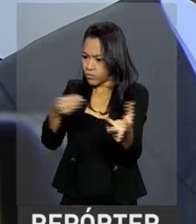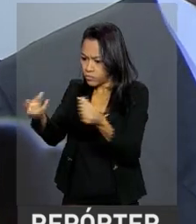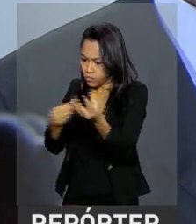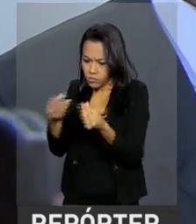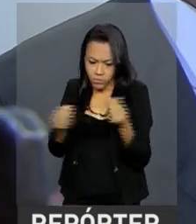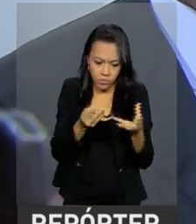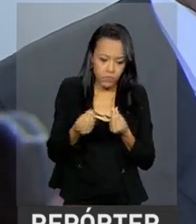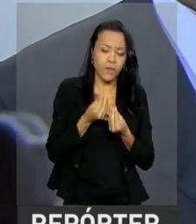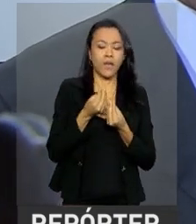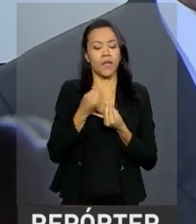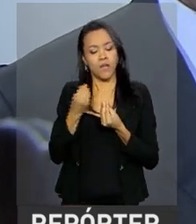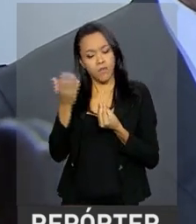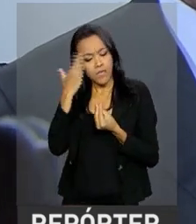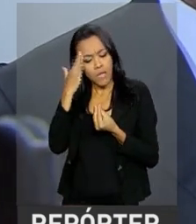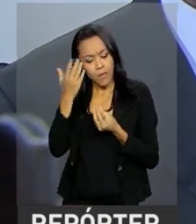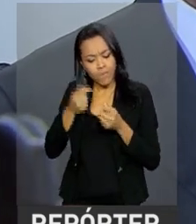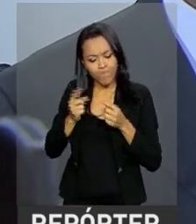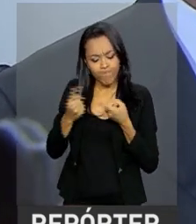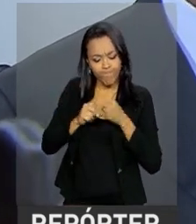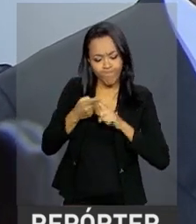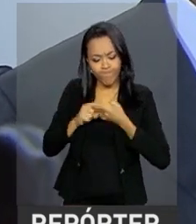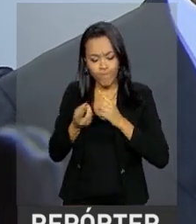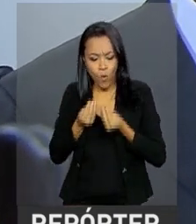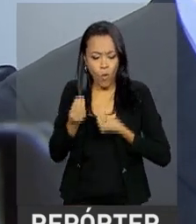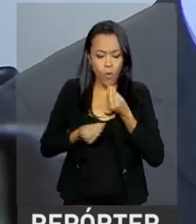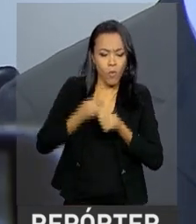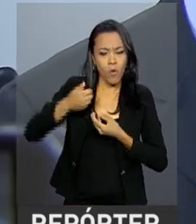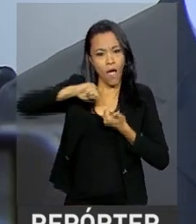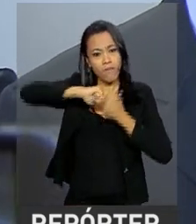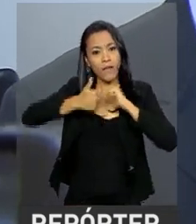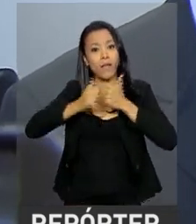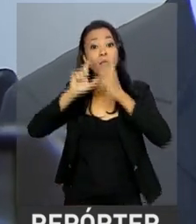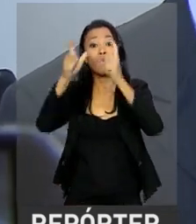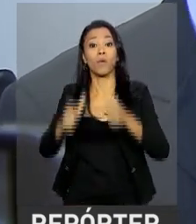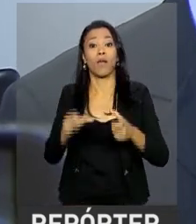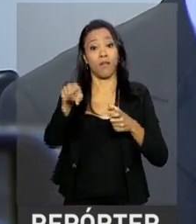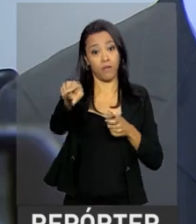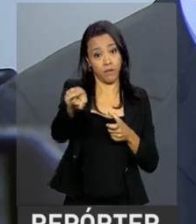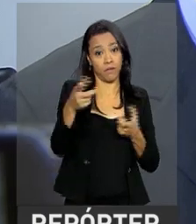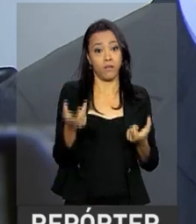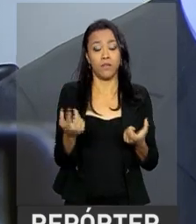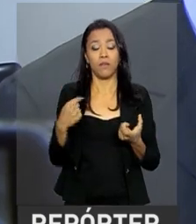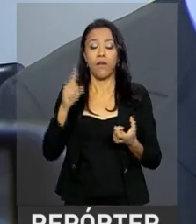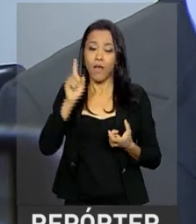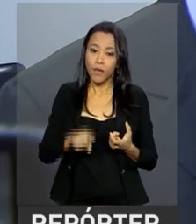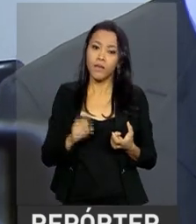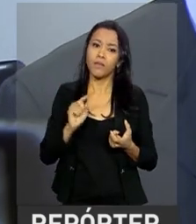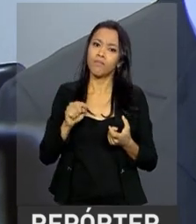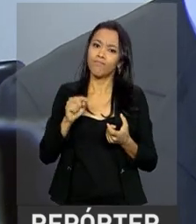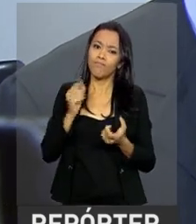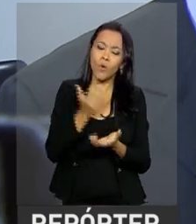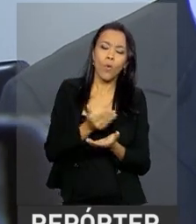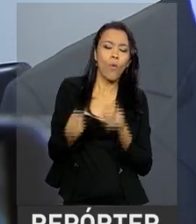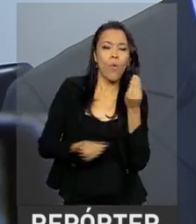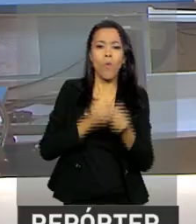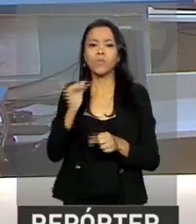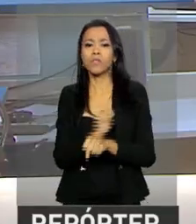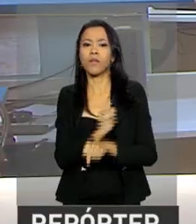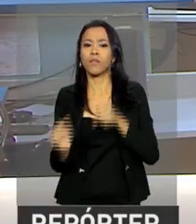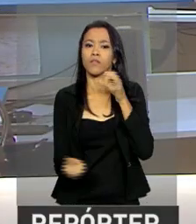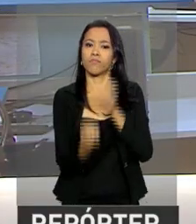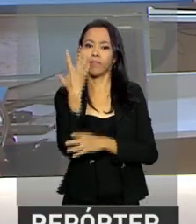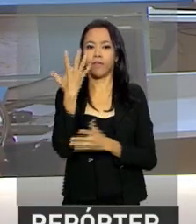e nós possamos Aí sim ter uma avaliação do local e a partir disso desenvolver o que for